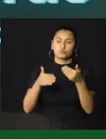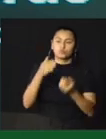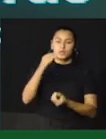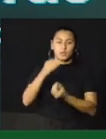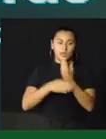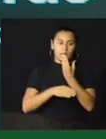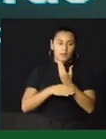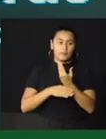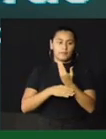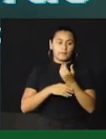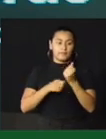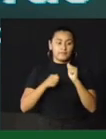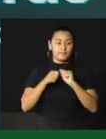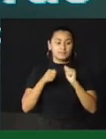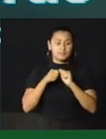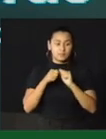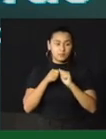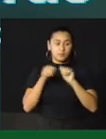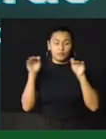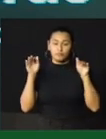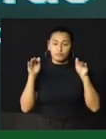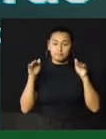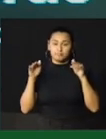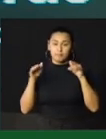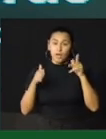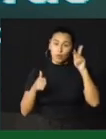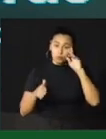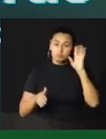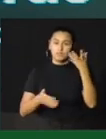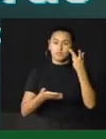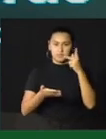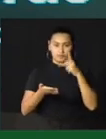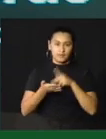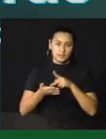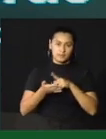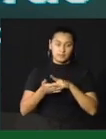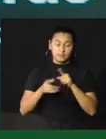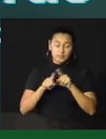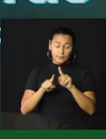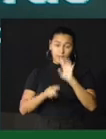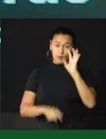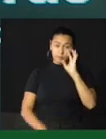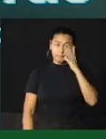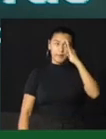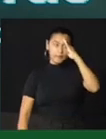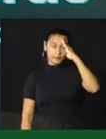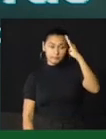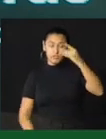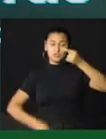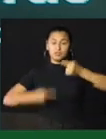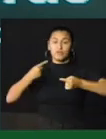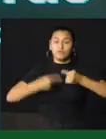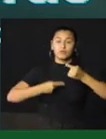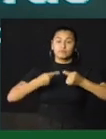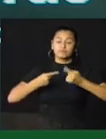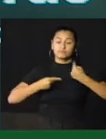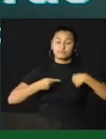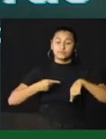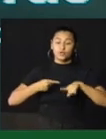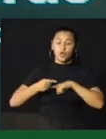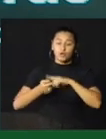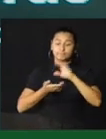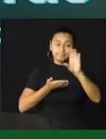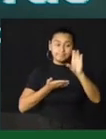que faça com que isso realmente aconteça eh e aconteça sobretudo o desafio da gente eh